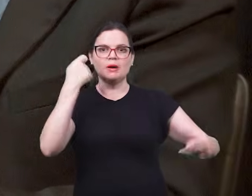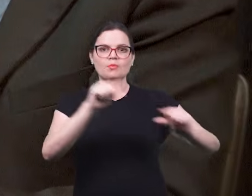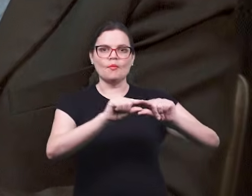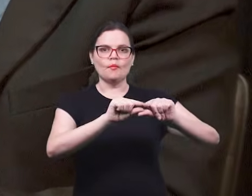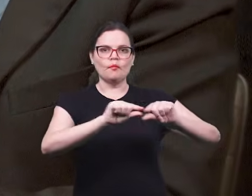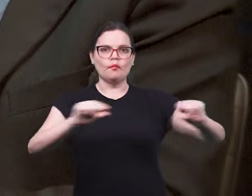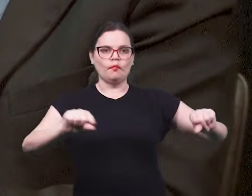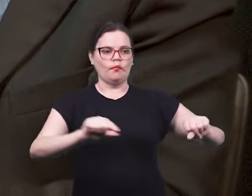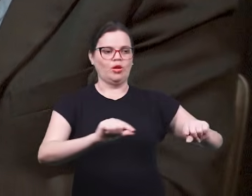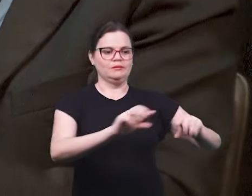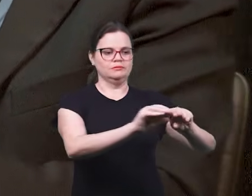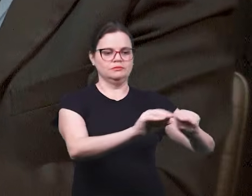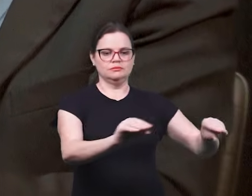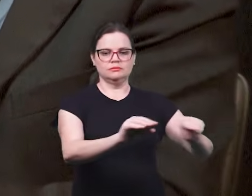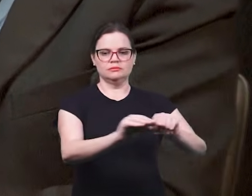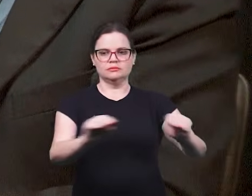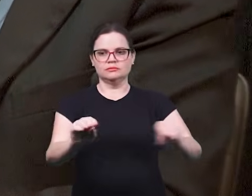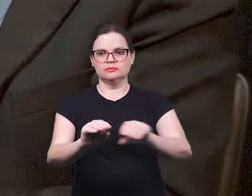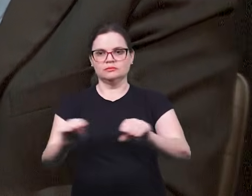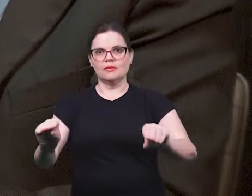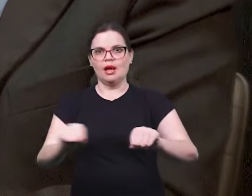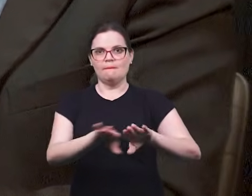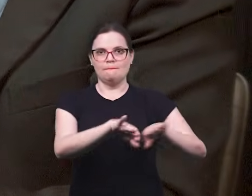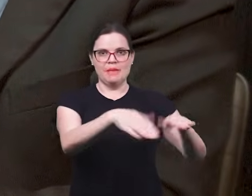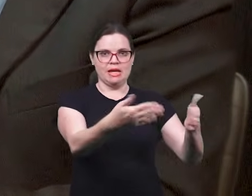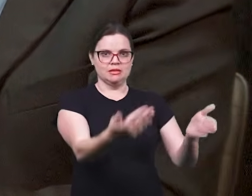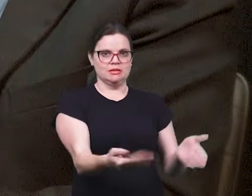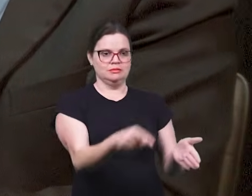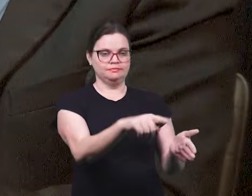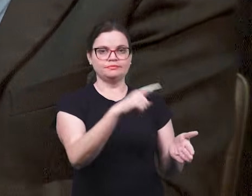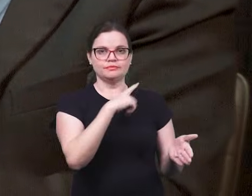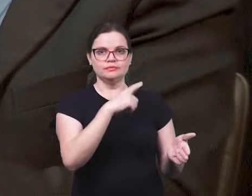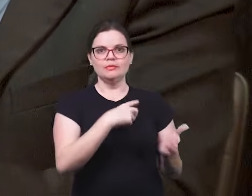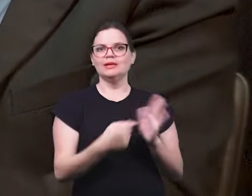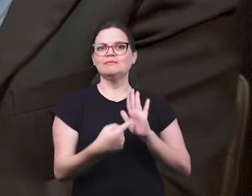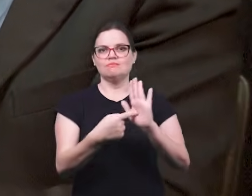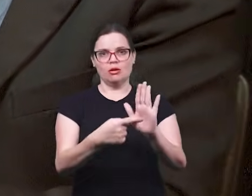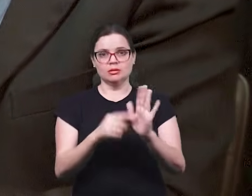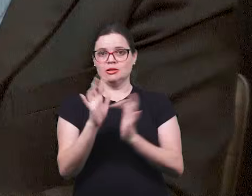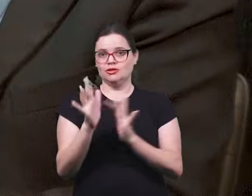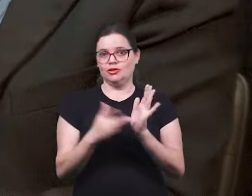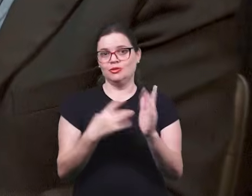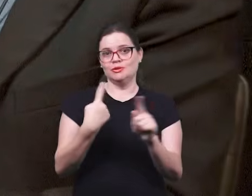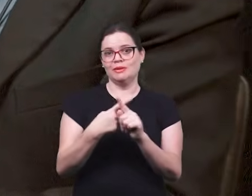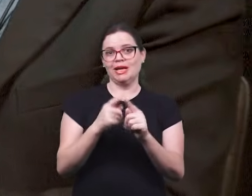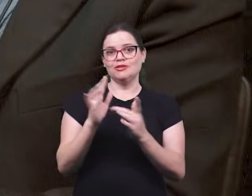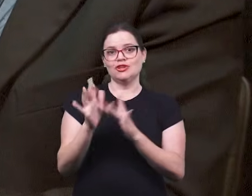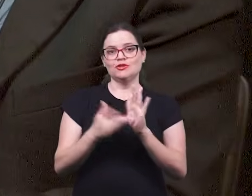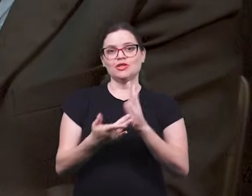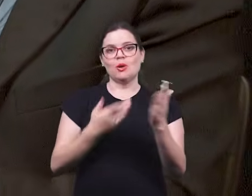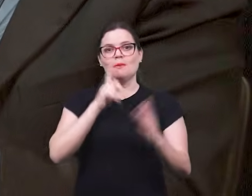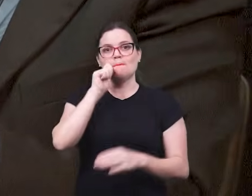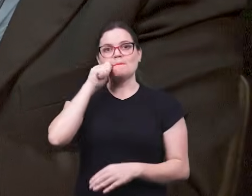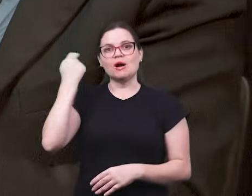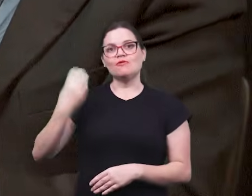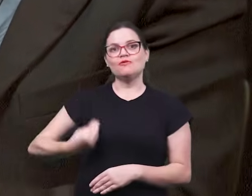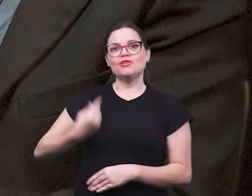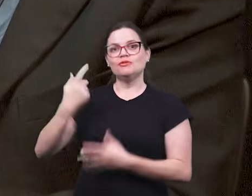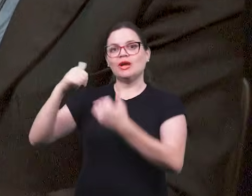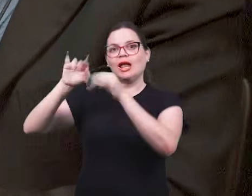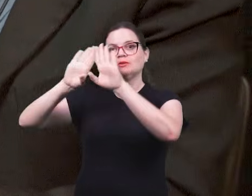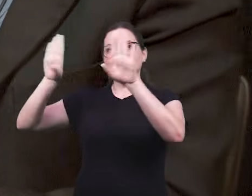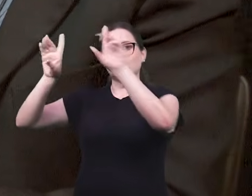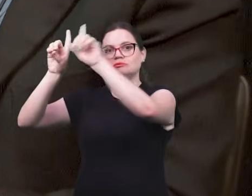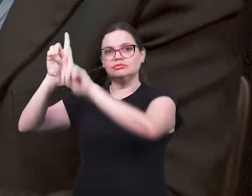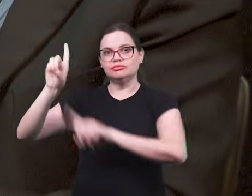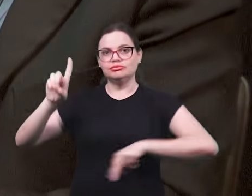da proposição, apontando para Jesus, né, o pão vivo que desceu do céu, o pão que